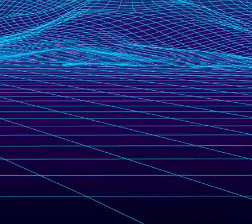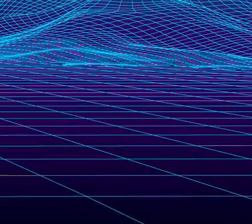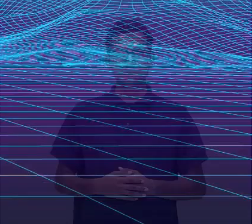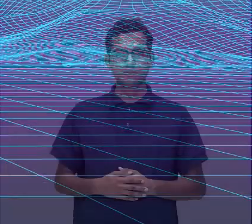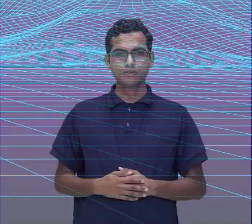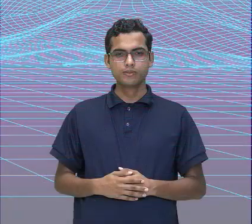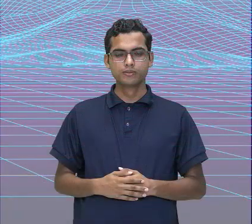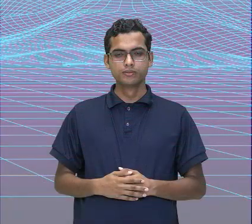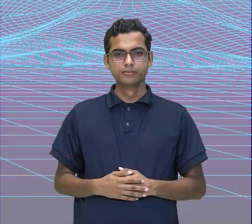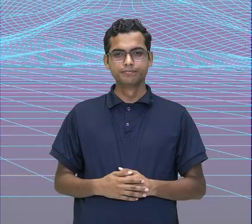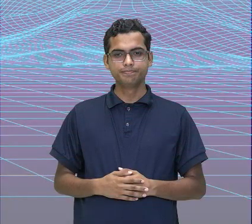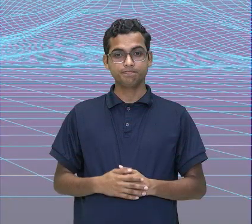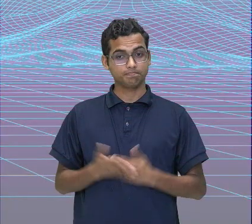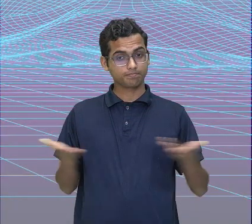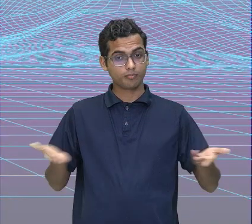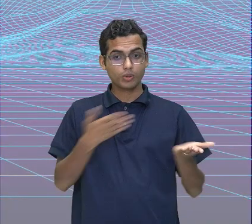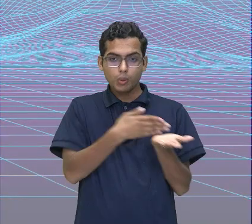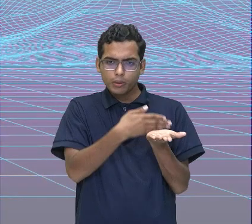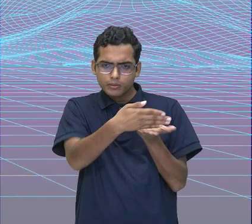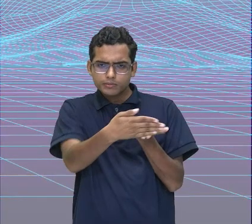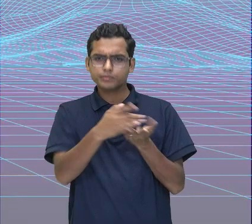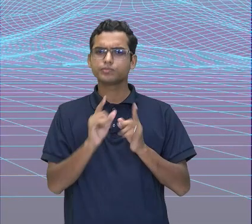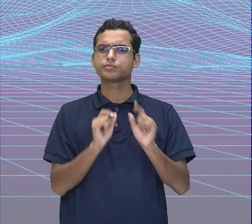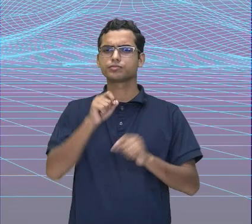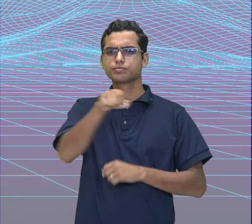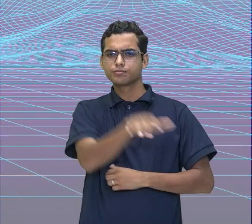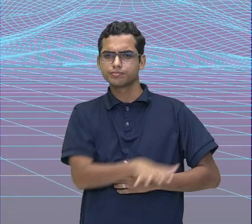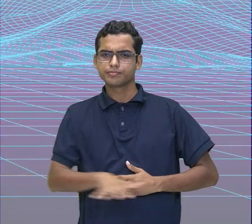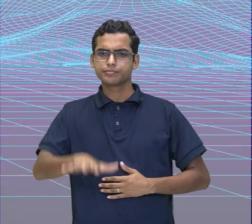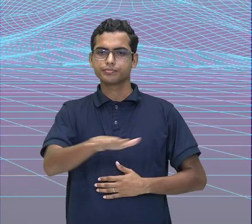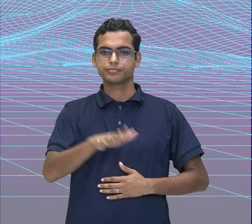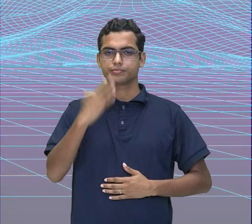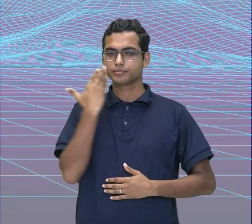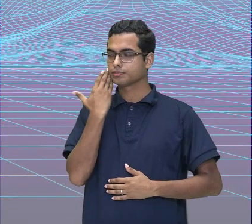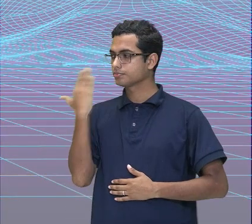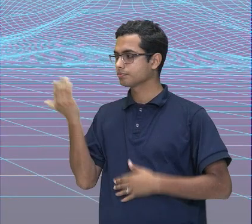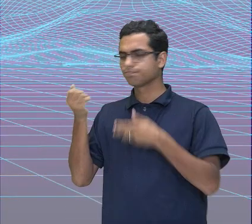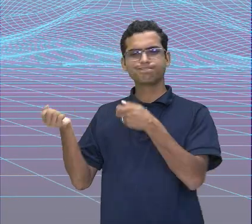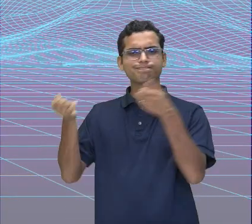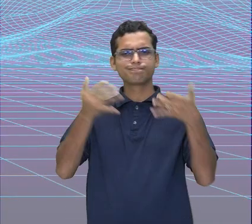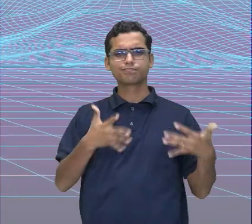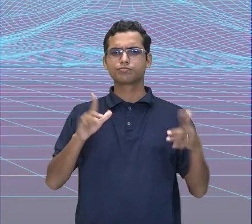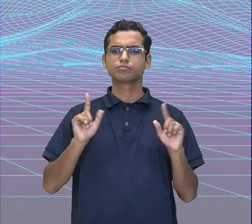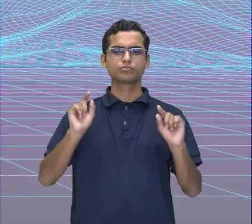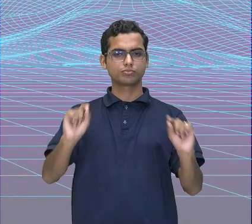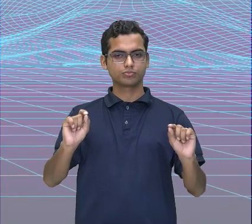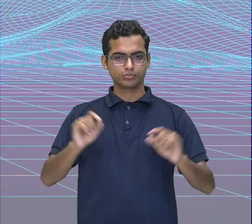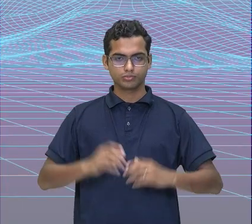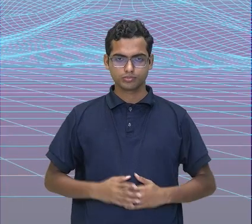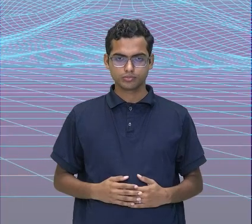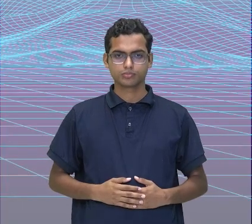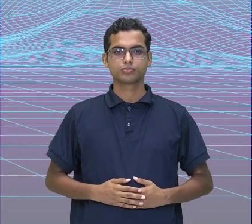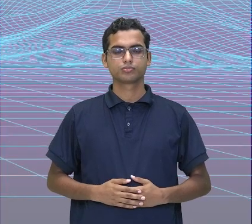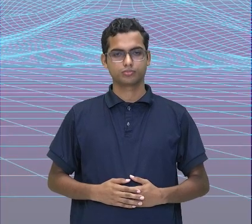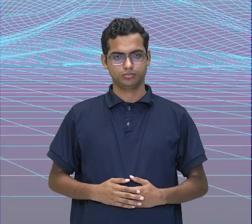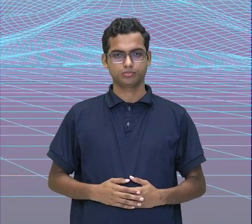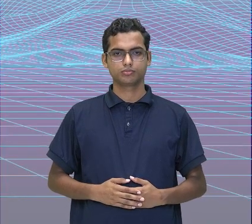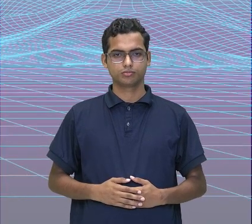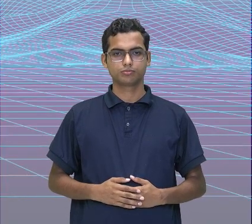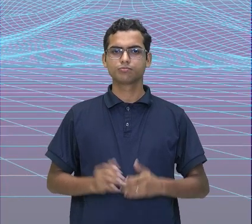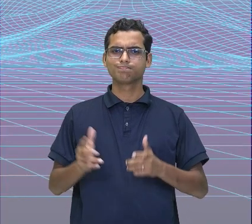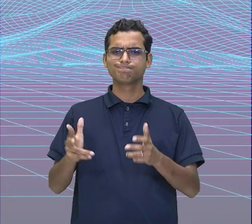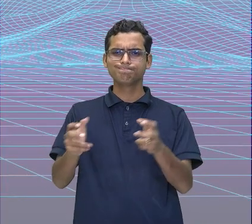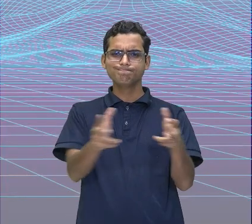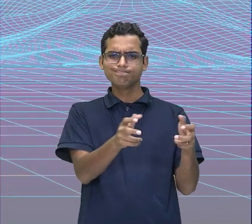E nós iniciamos a nossa aula neste ambiente para falarmos um pouco ou relembrarmos um pouco sobre os jogos eletrônicos. E aí